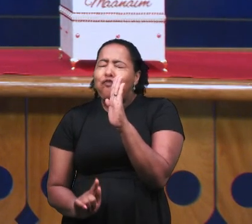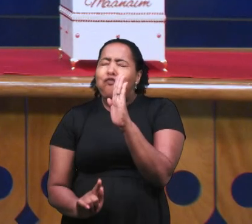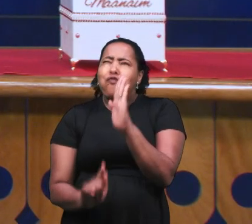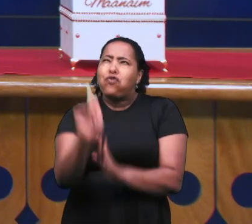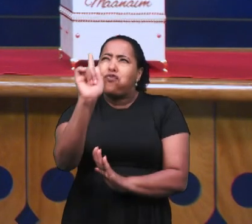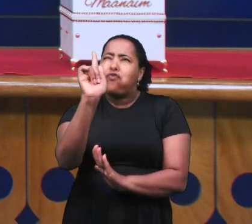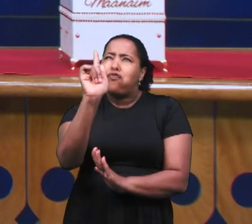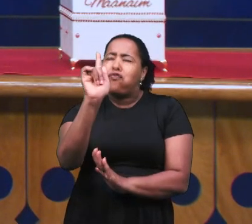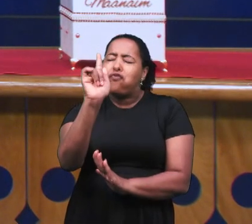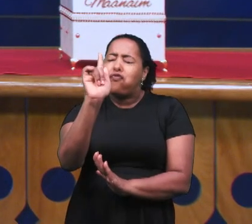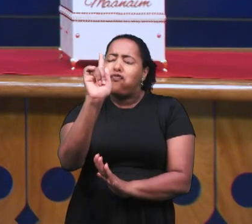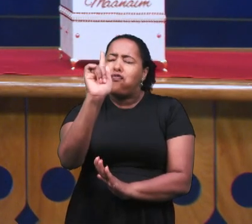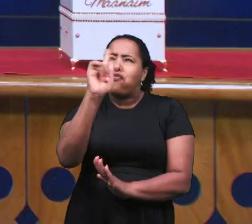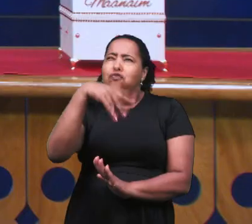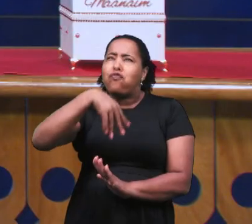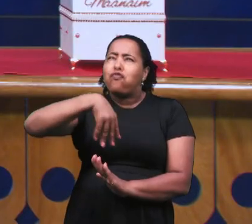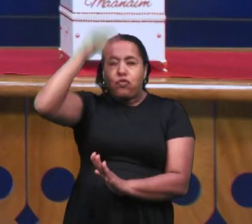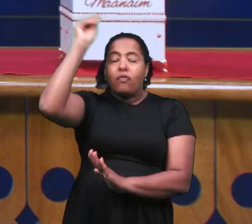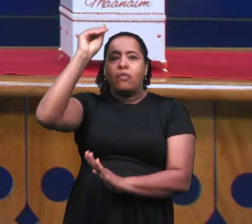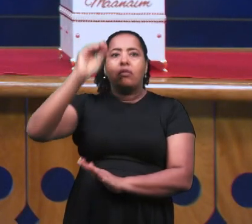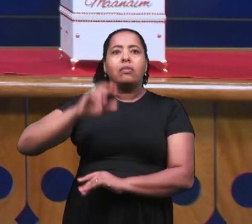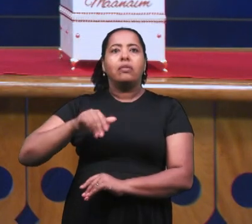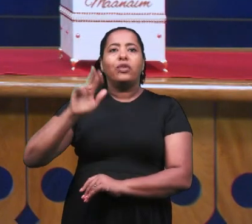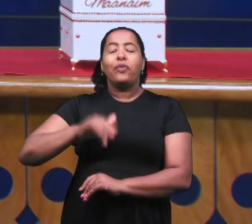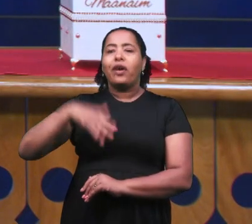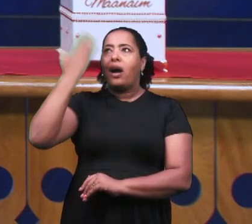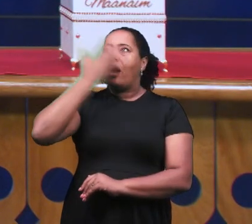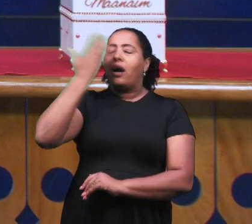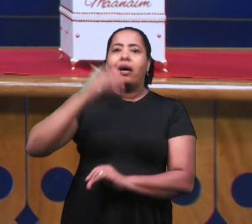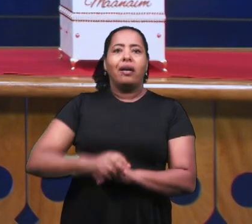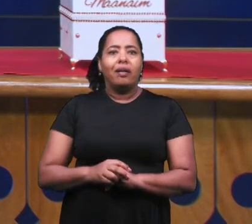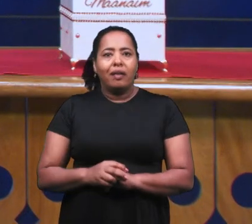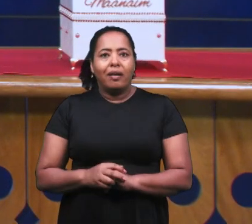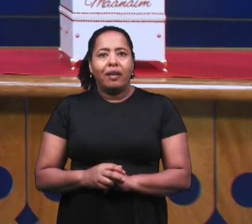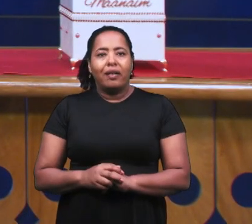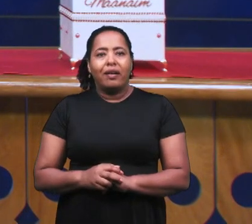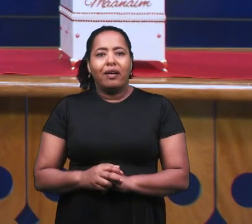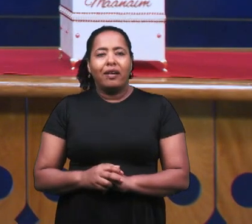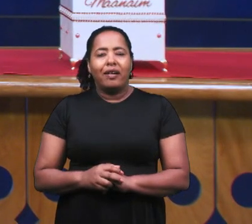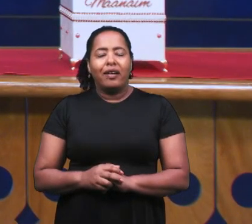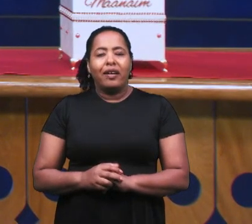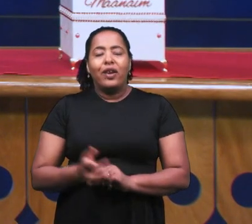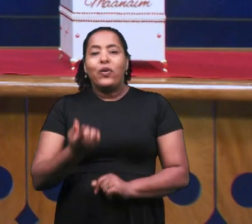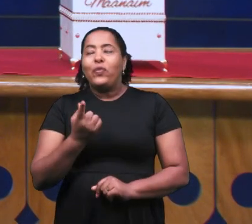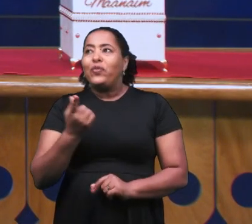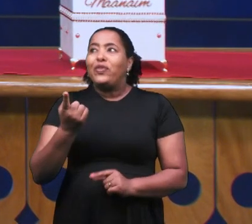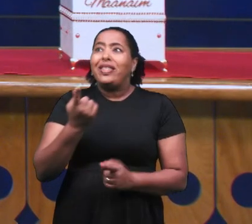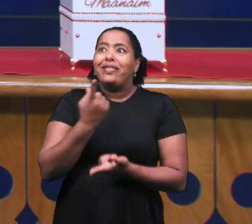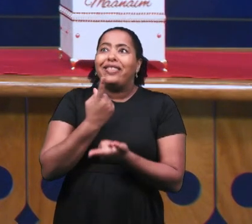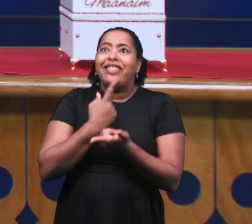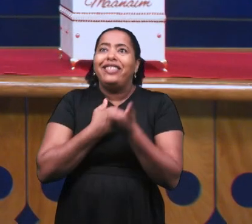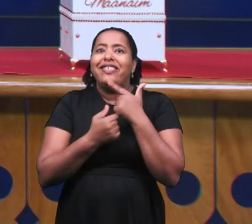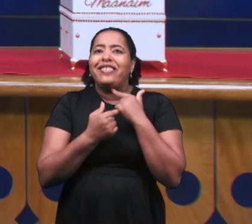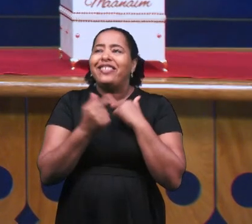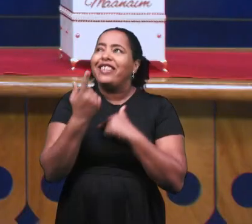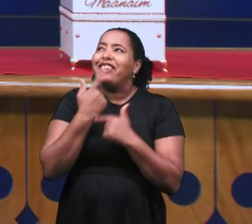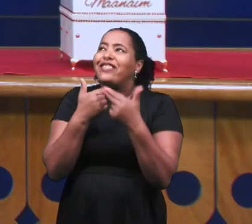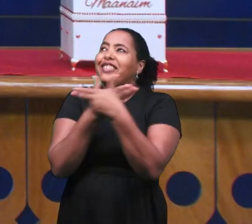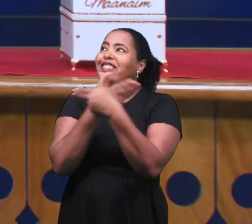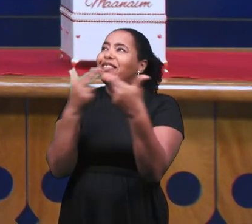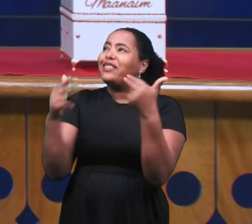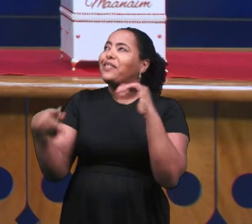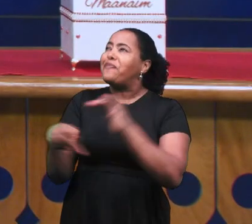Então, ela não tem compatibilidade nenhuma com os anseios da eternidade. Ela não tem